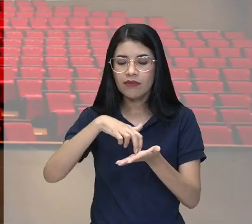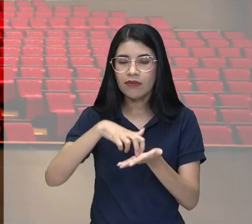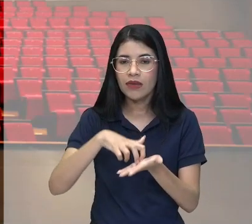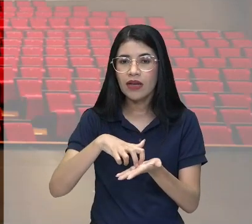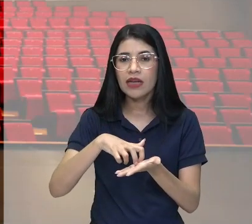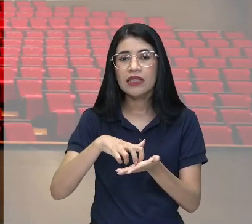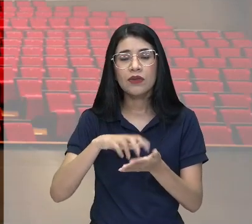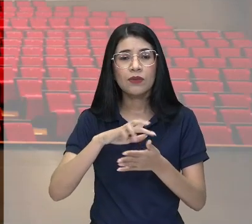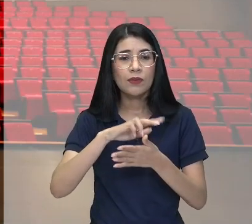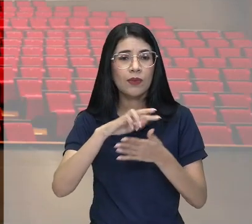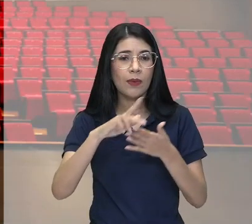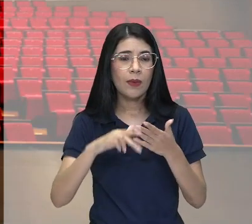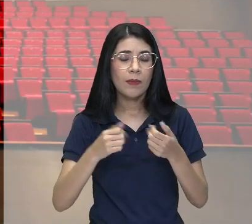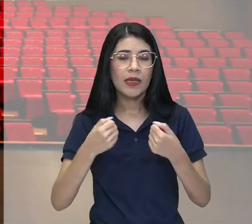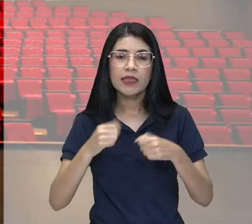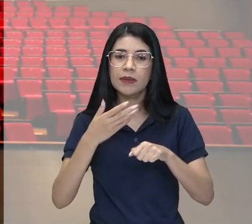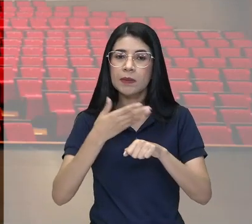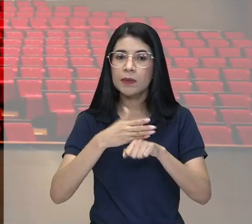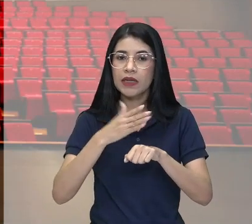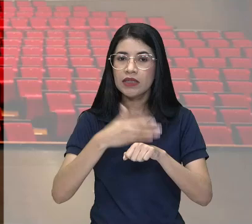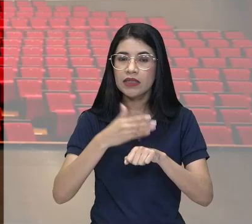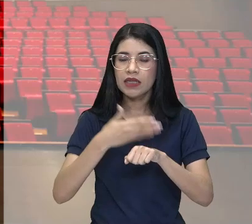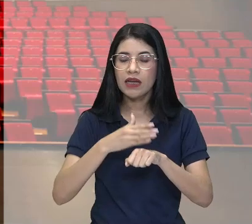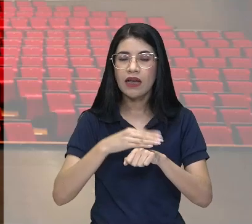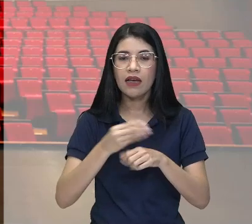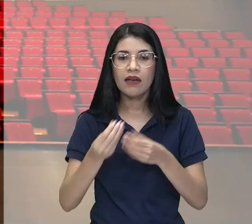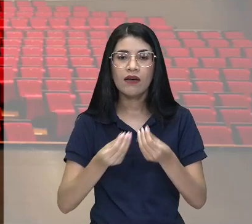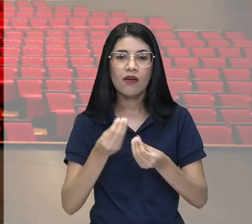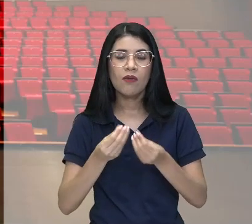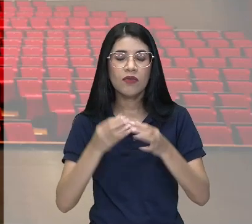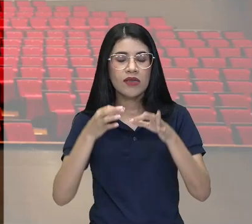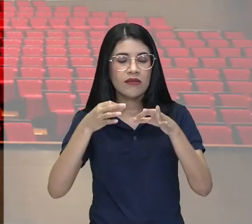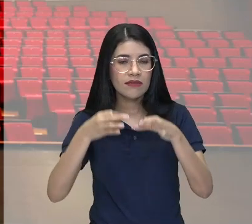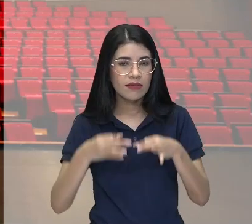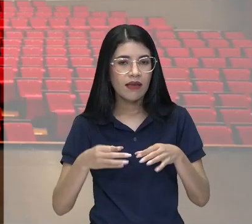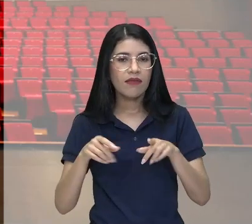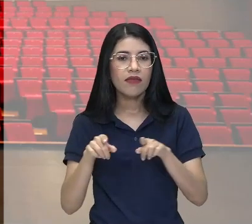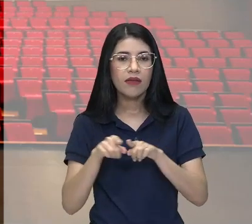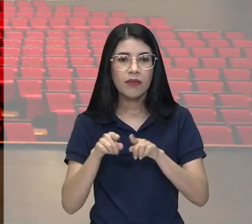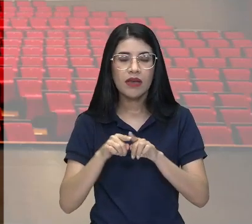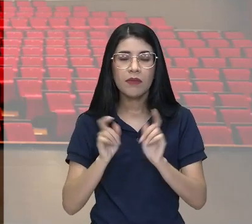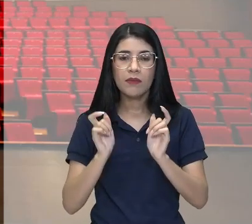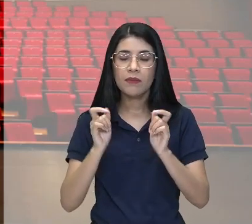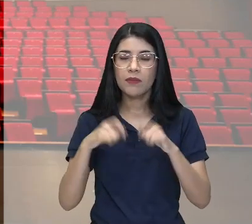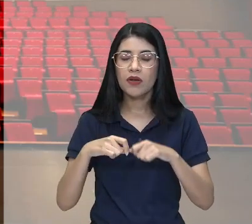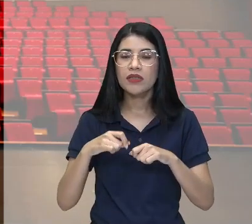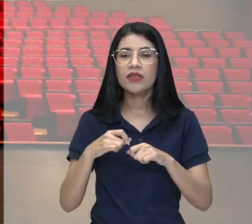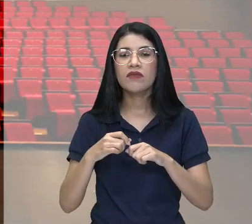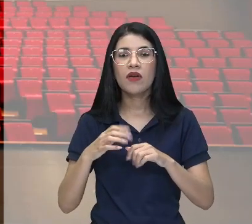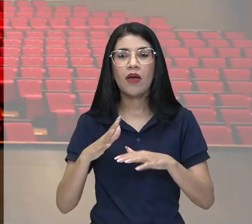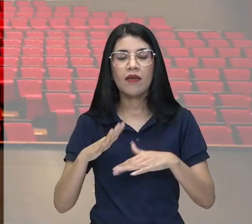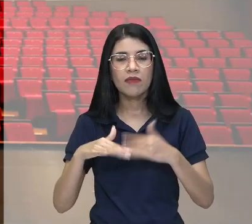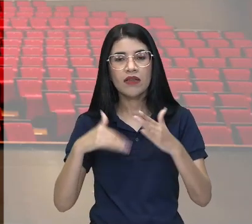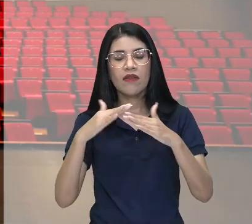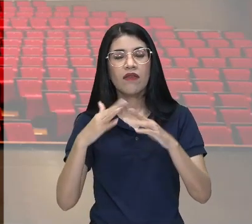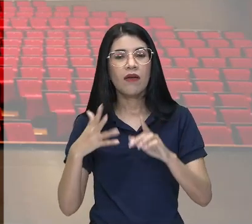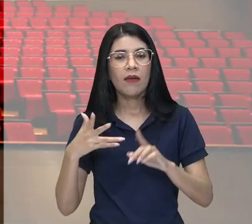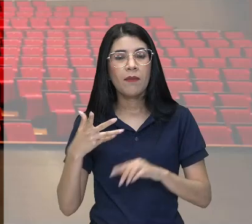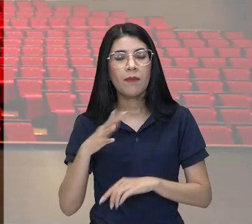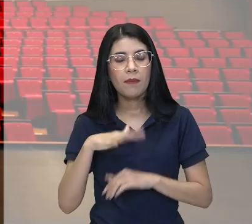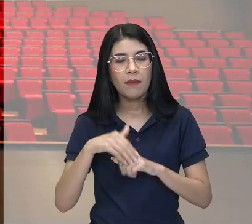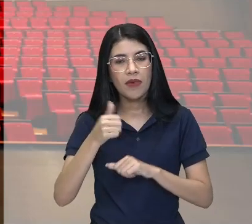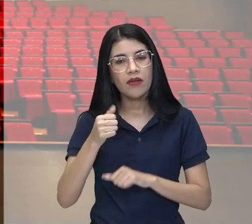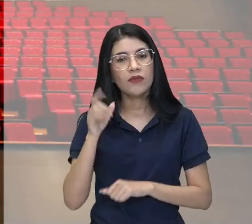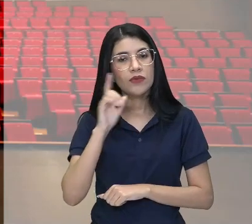tem que praticar exercícios de uma maneira correta para que você tenha um desempenho melhor no seu dia a dia,